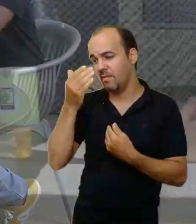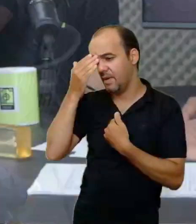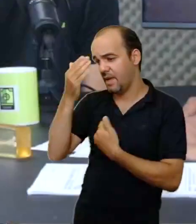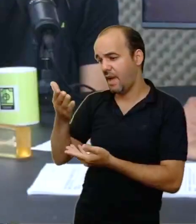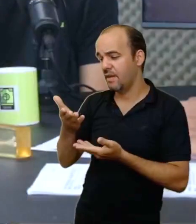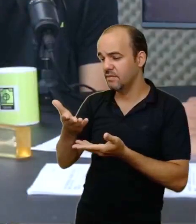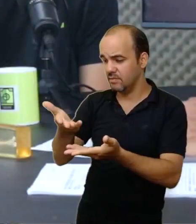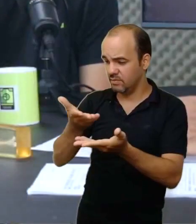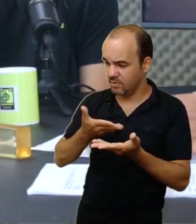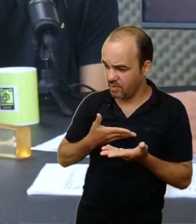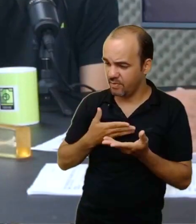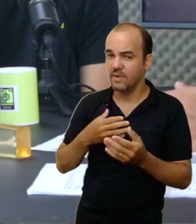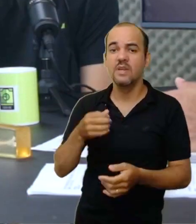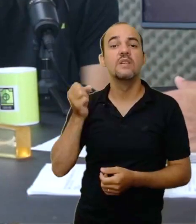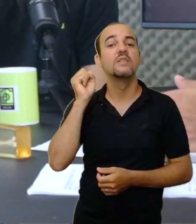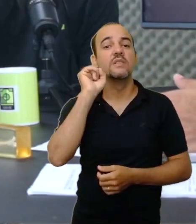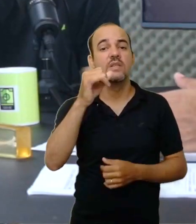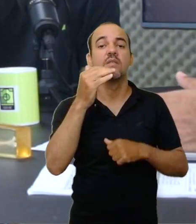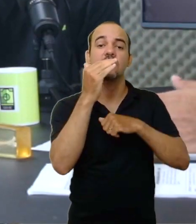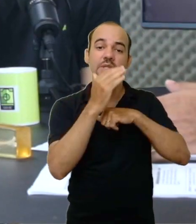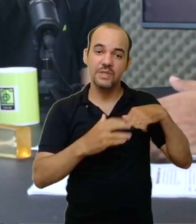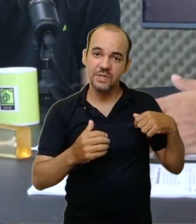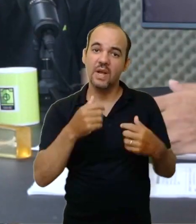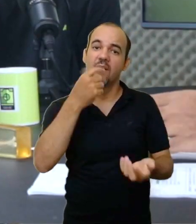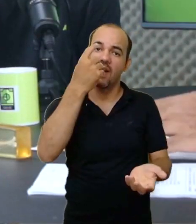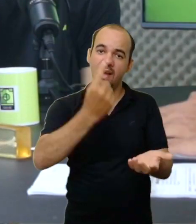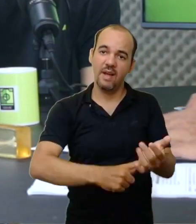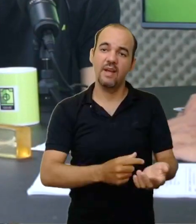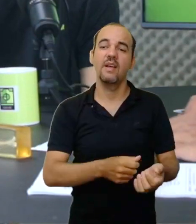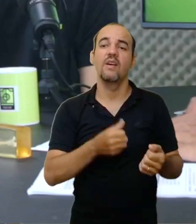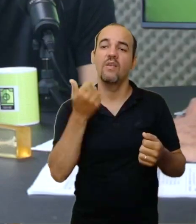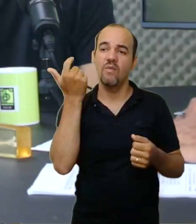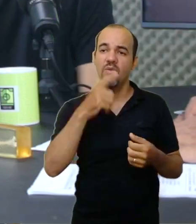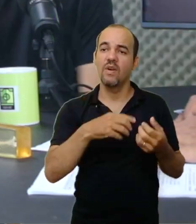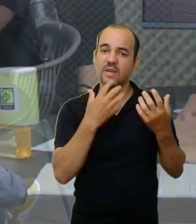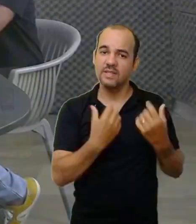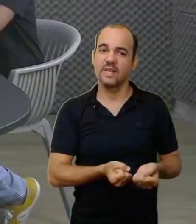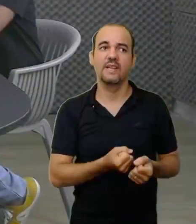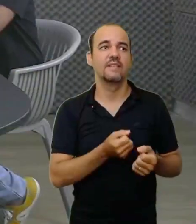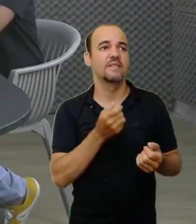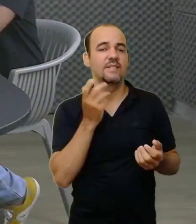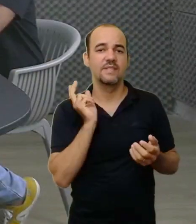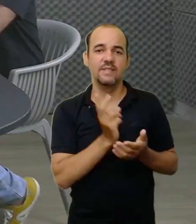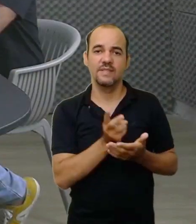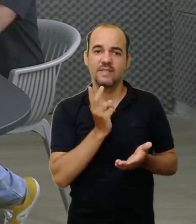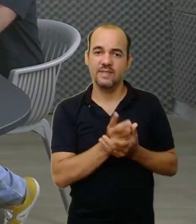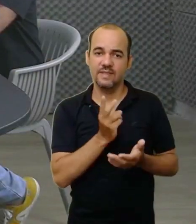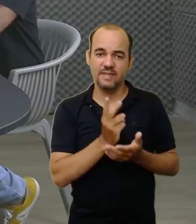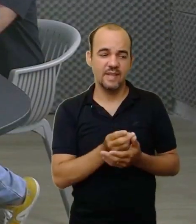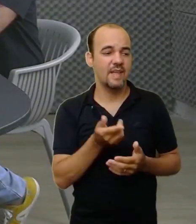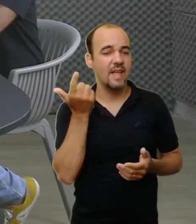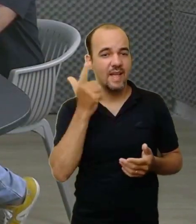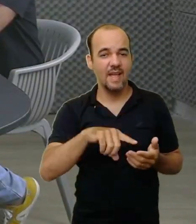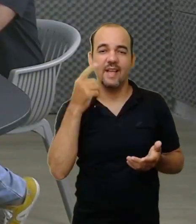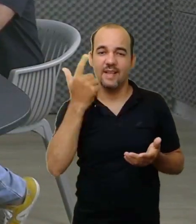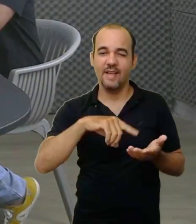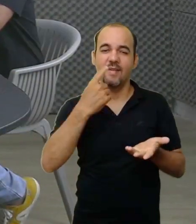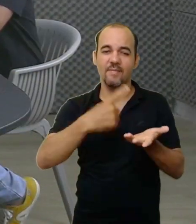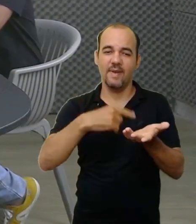Sempre que convidar, eu vou aparecer de novo. Não agradeça não, que você vai vir aqui sempre. Ah, salve Agora chamar você que vai eu cansar de tudo estar aqui.